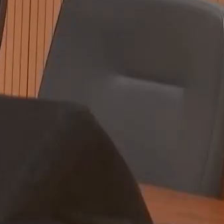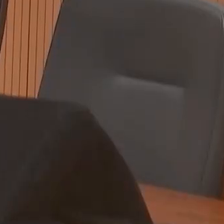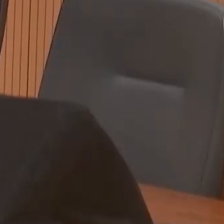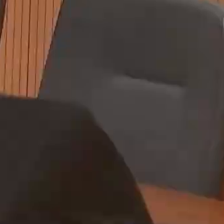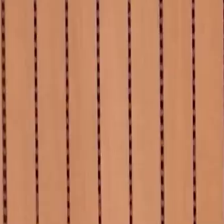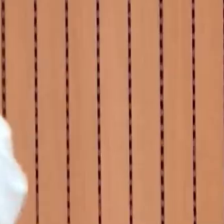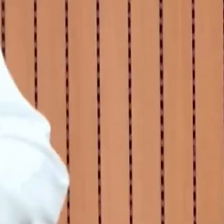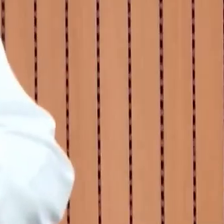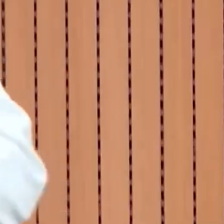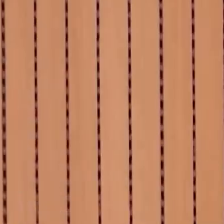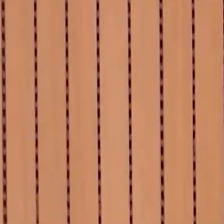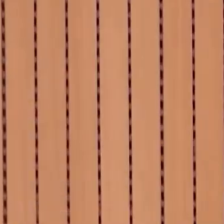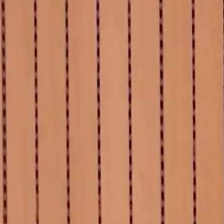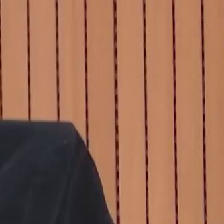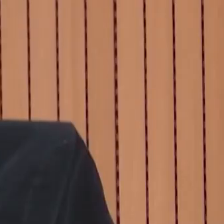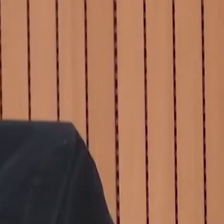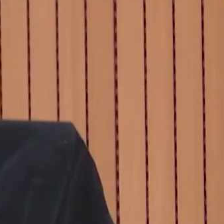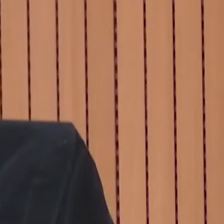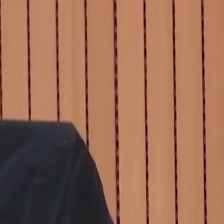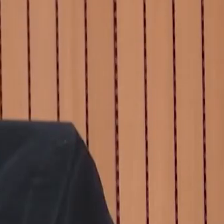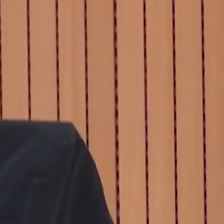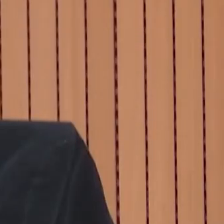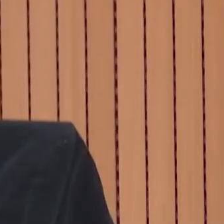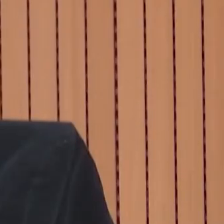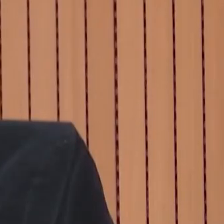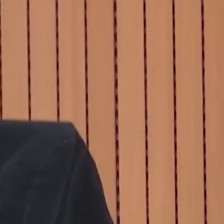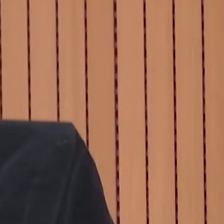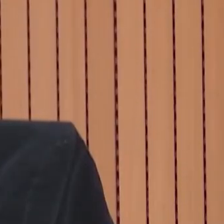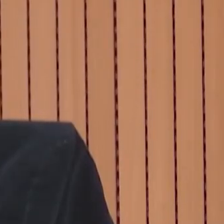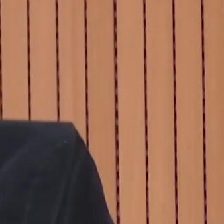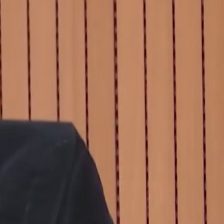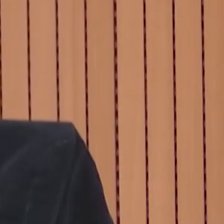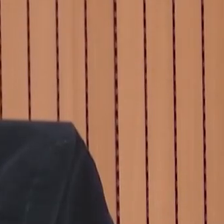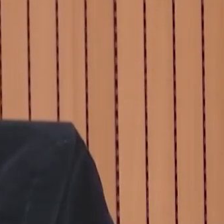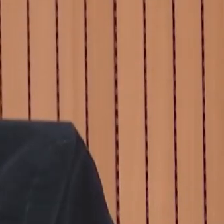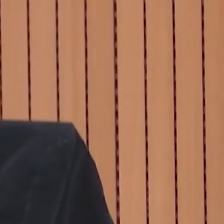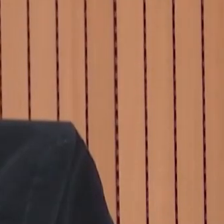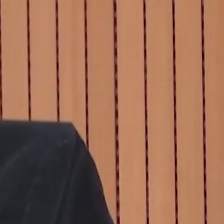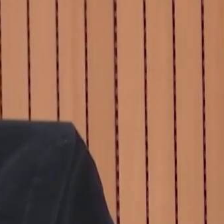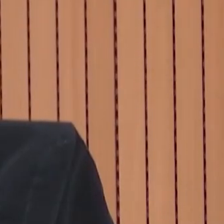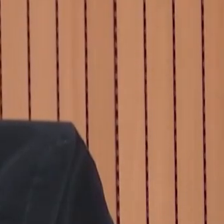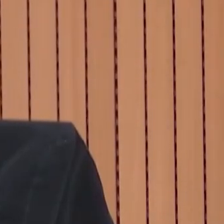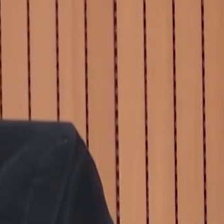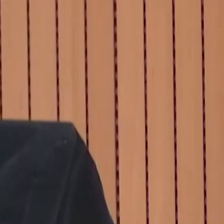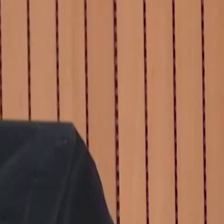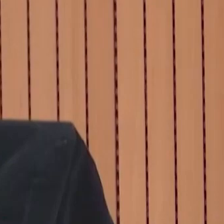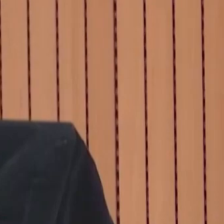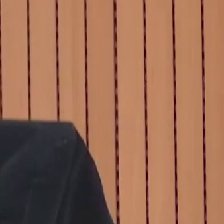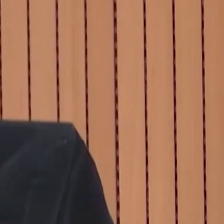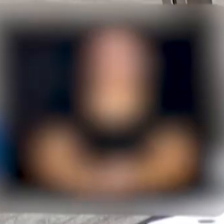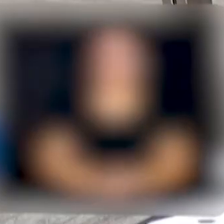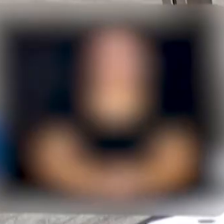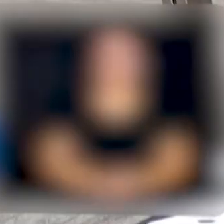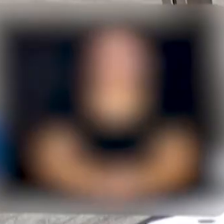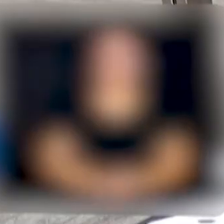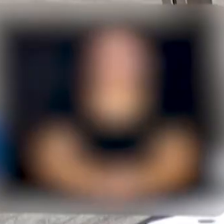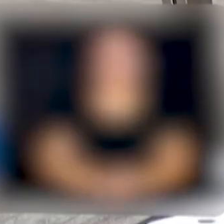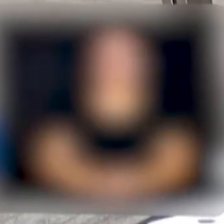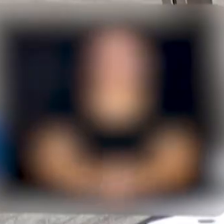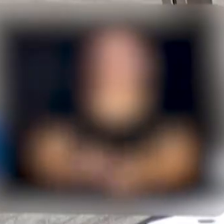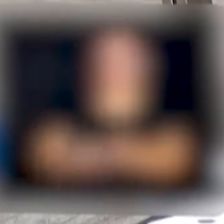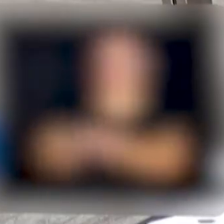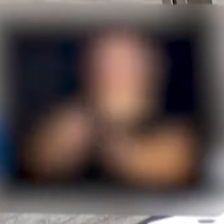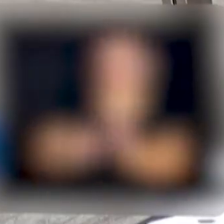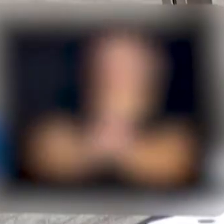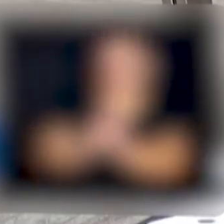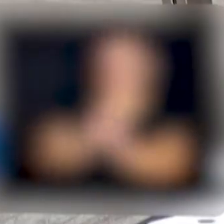com a participação de Igor Diego e também do secretário municipal de Transportes, Fernando de Caires. O primeiro